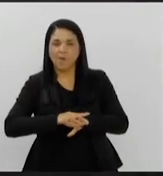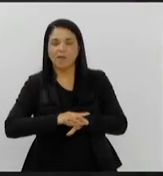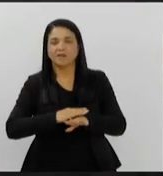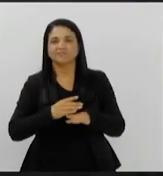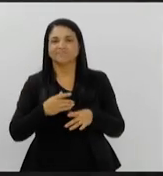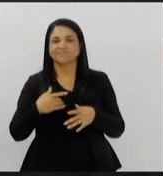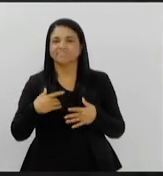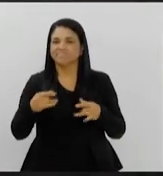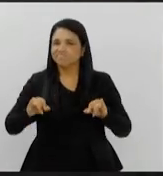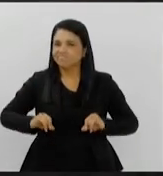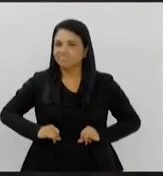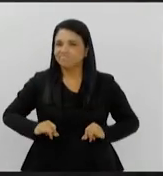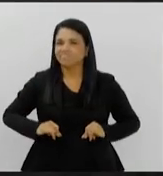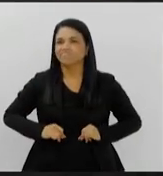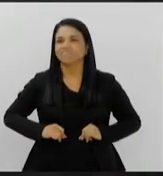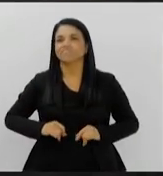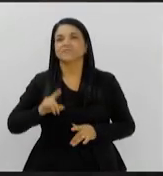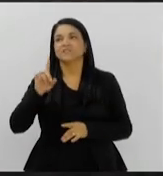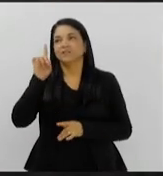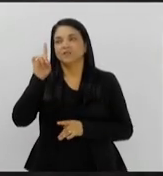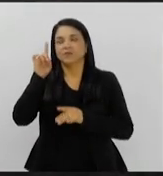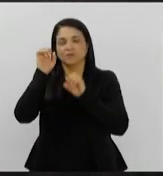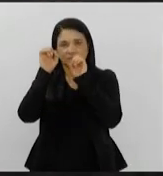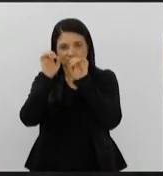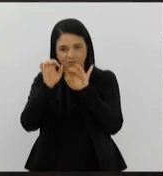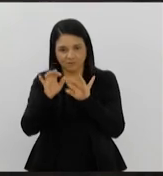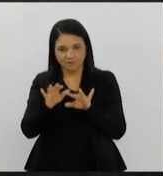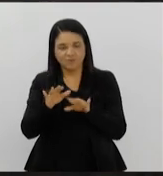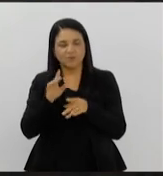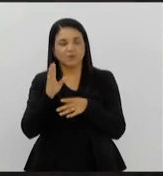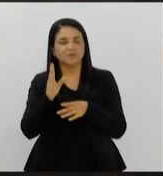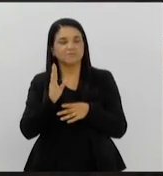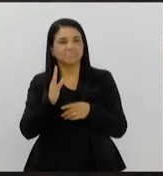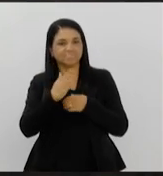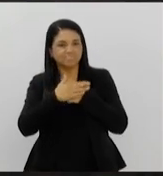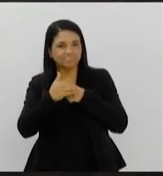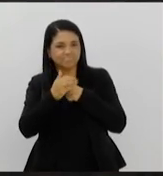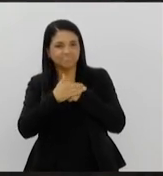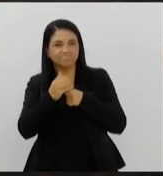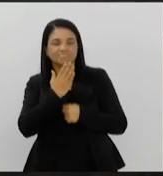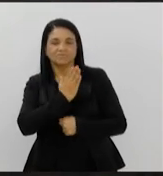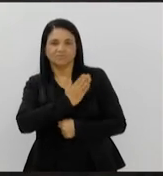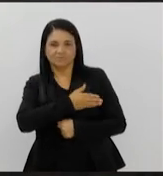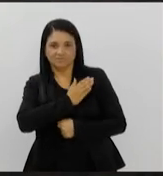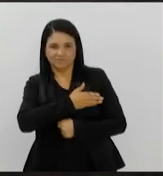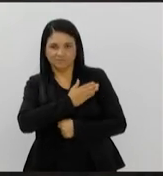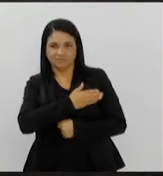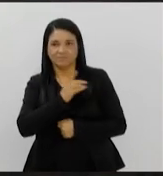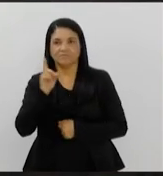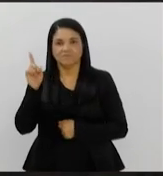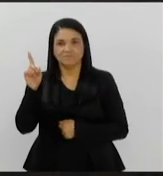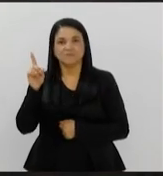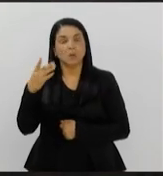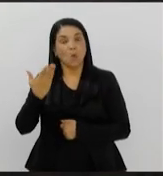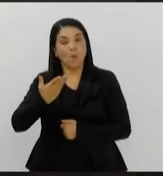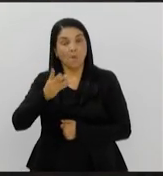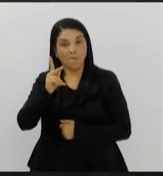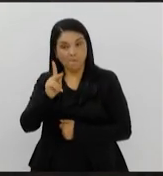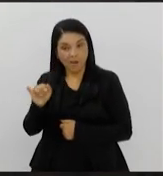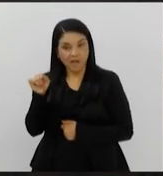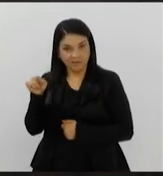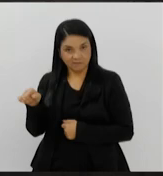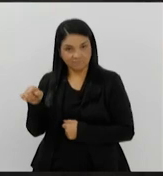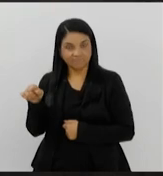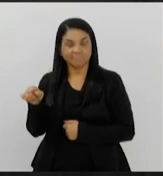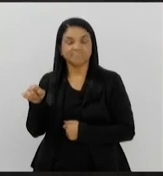também que Papai do Céu conforte o coração do nosso amigo Vitor Júnior, pai dele. Era um dos melhores amigos de infância do meu